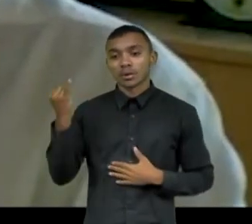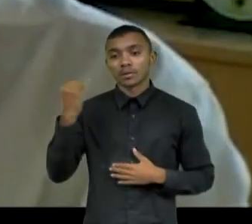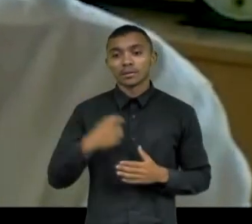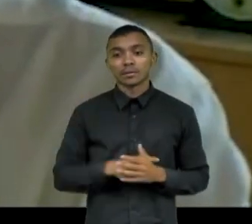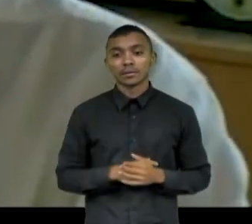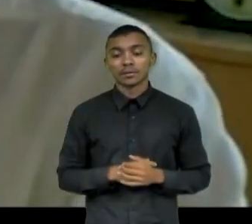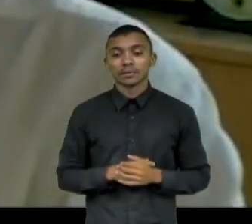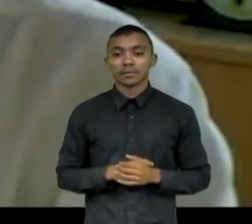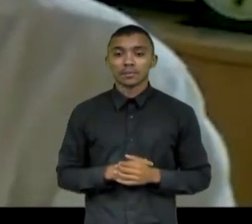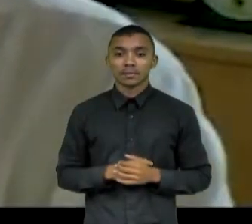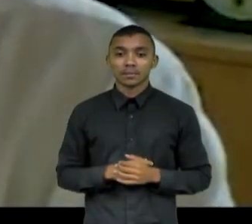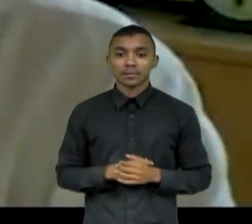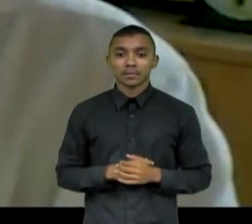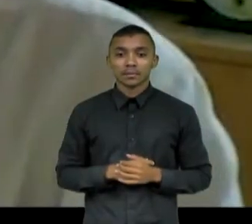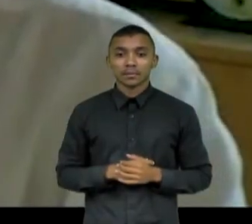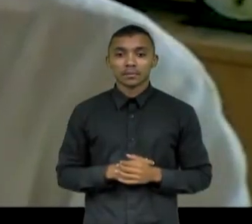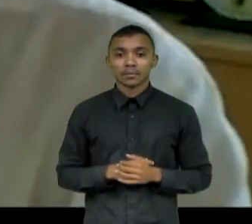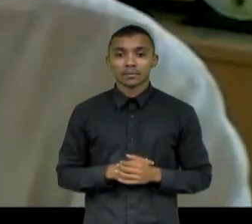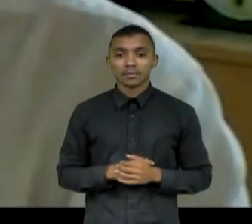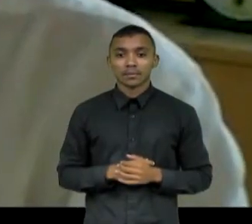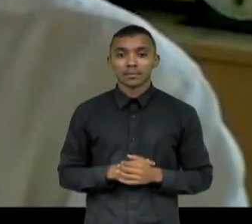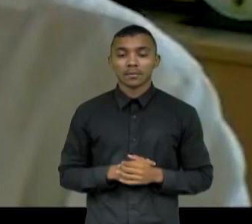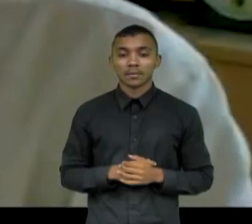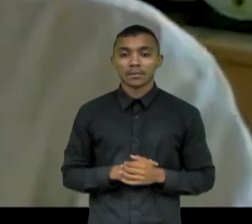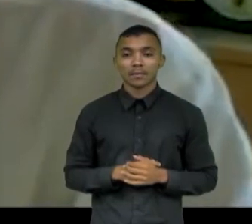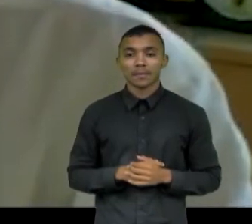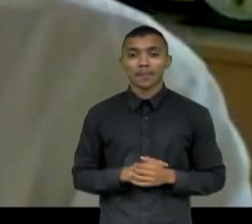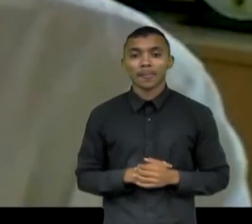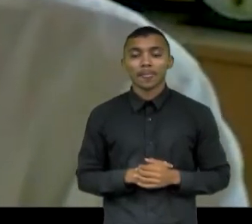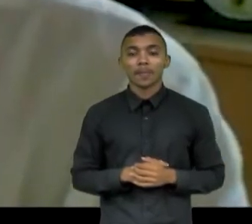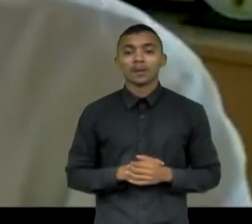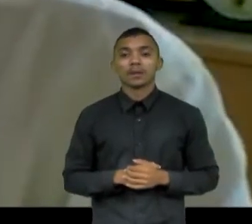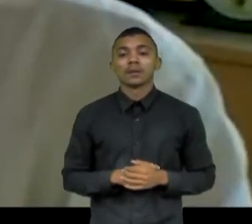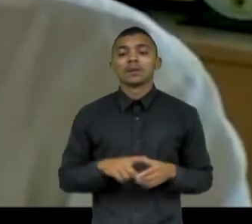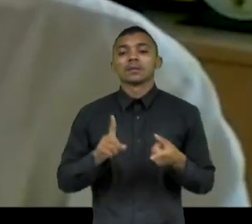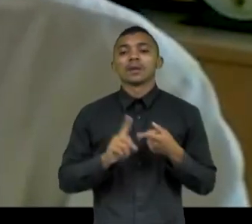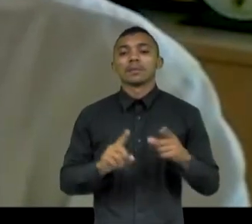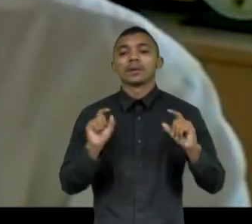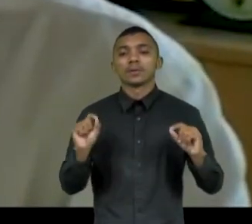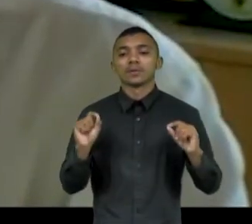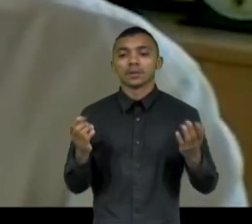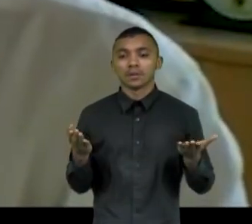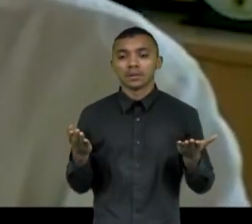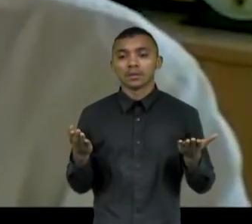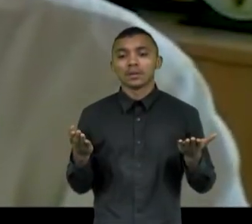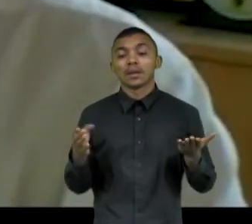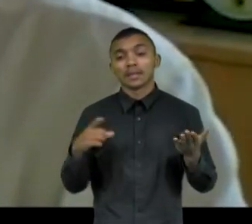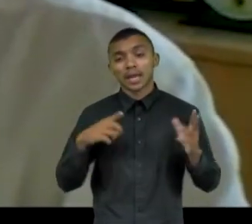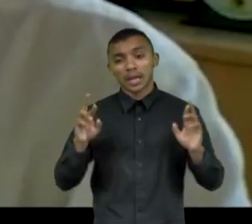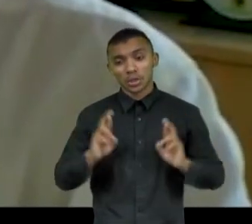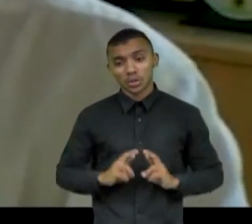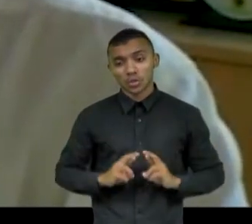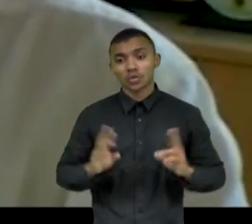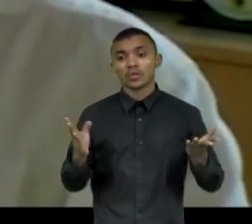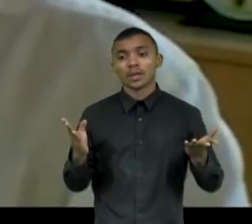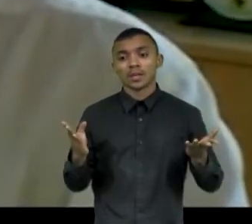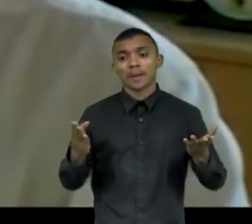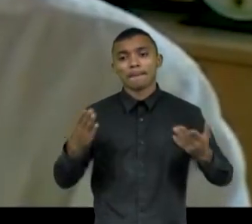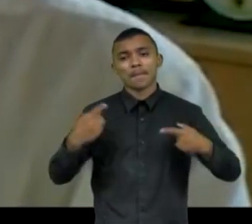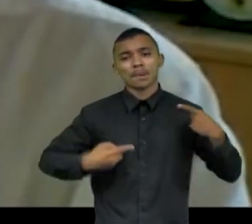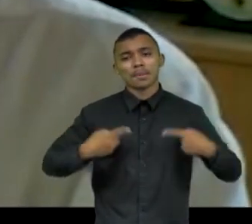tem para aquela delimitação geográfica. E isso realmente tem trazido um diferencial até